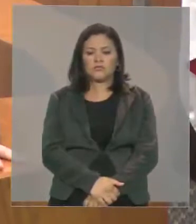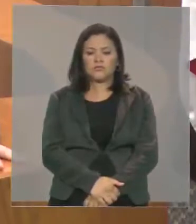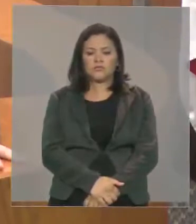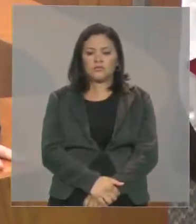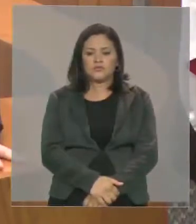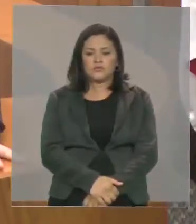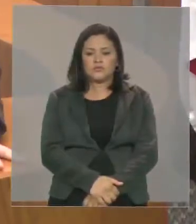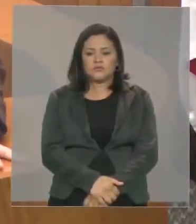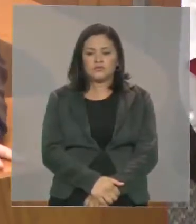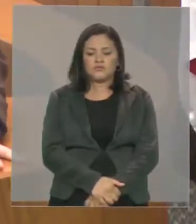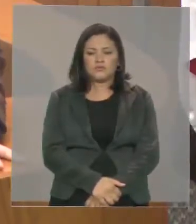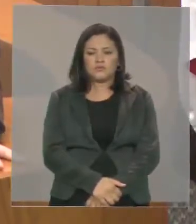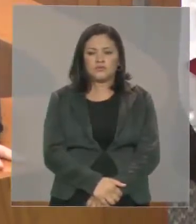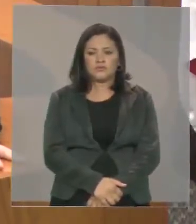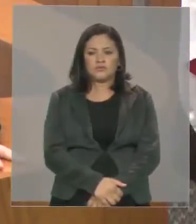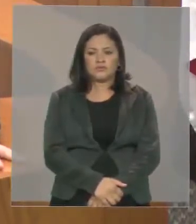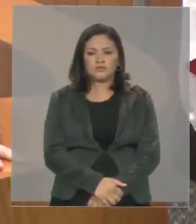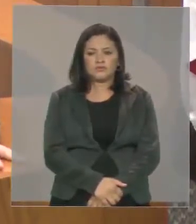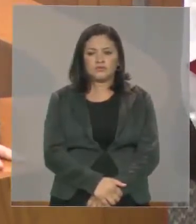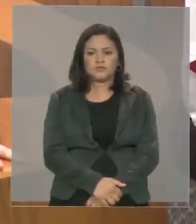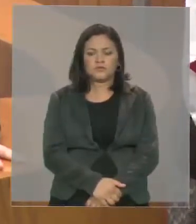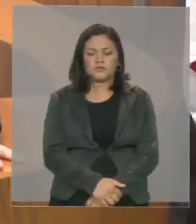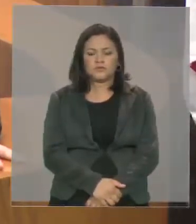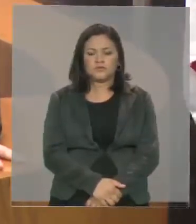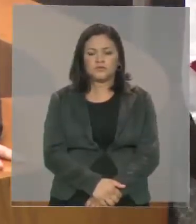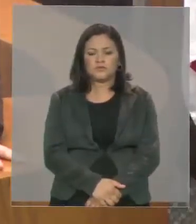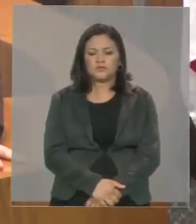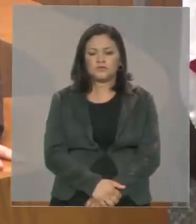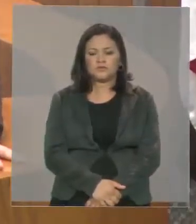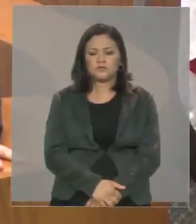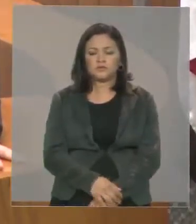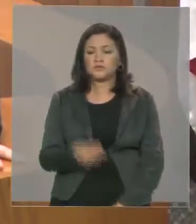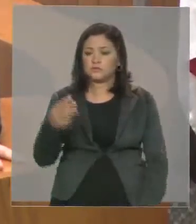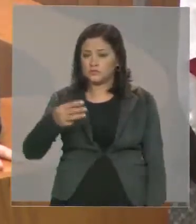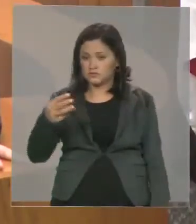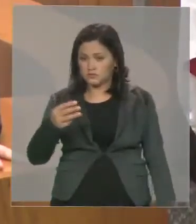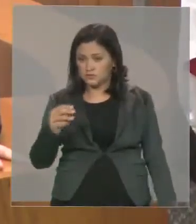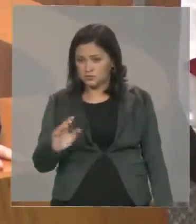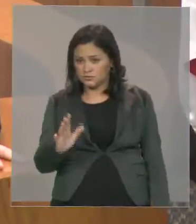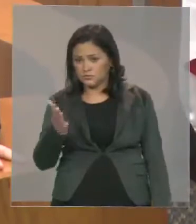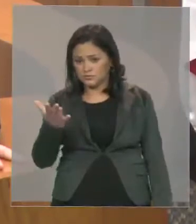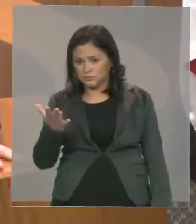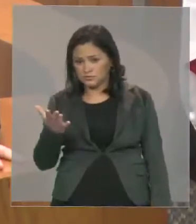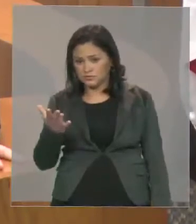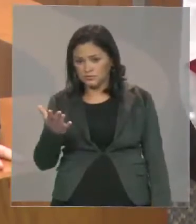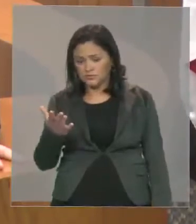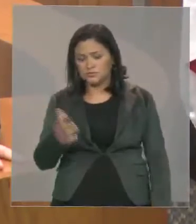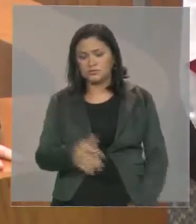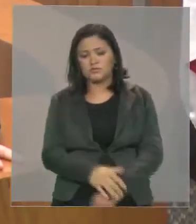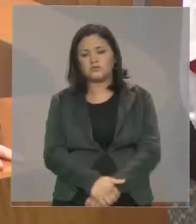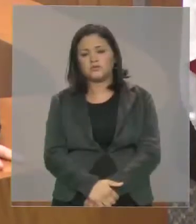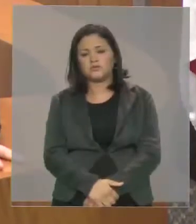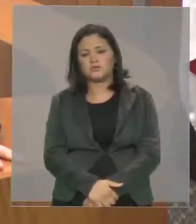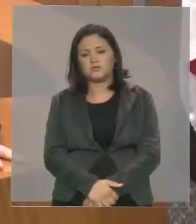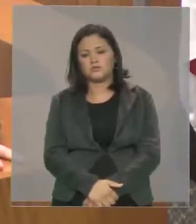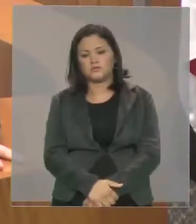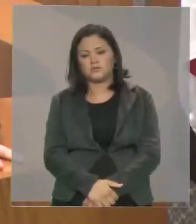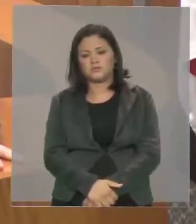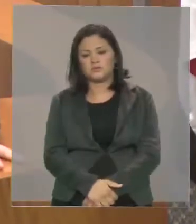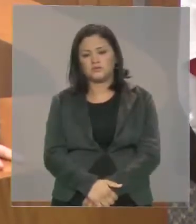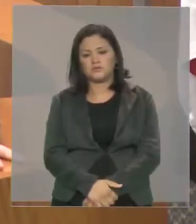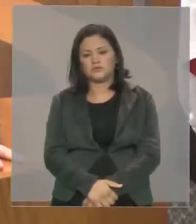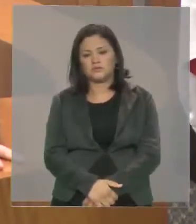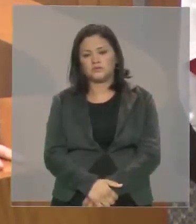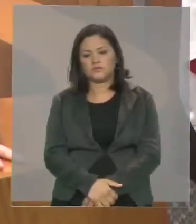A terceira medida, doutor Antônio Pereira, deputado ligado à